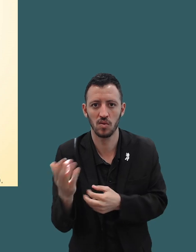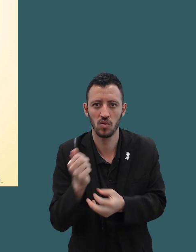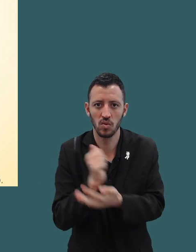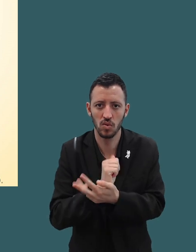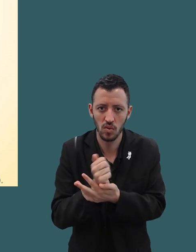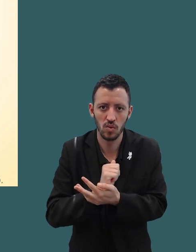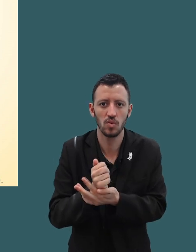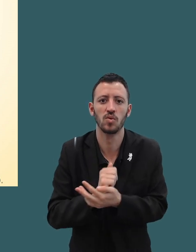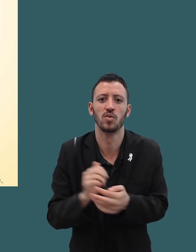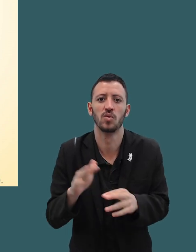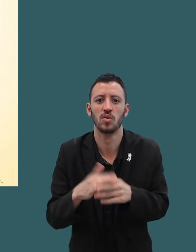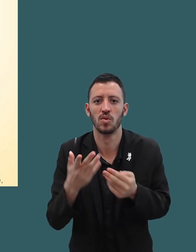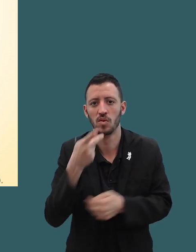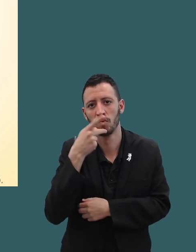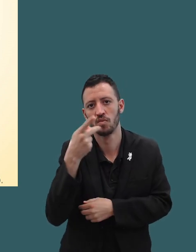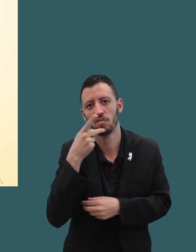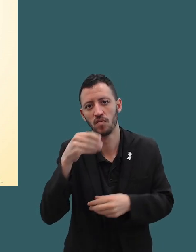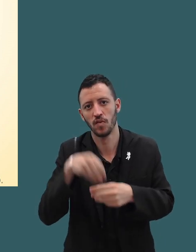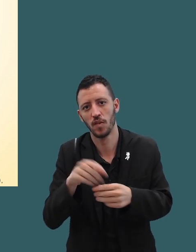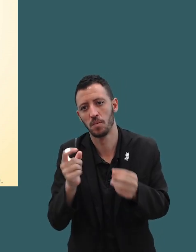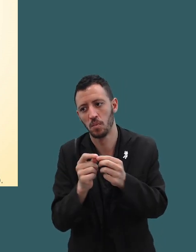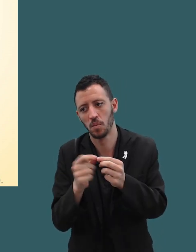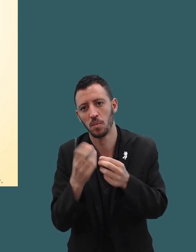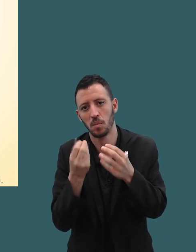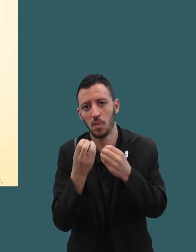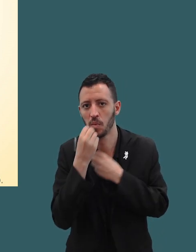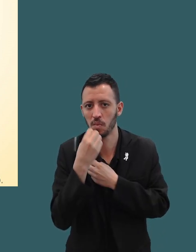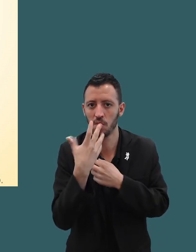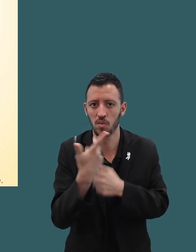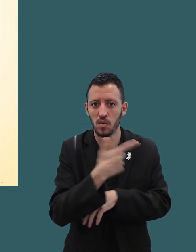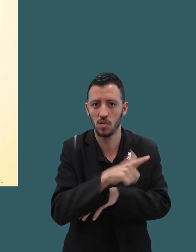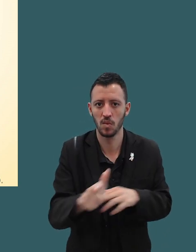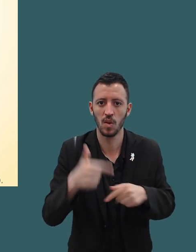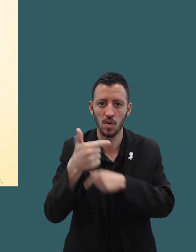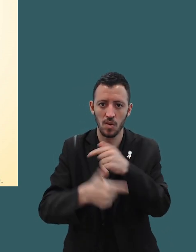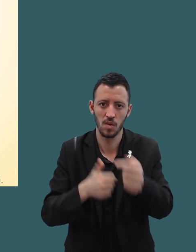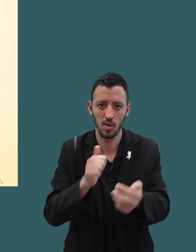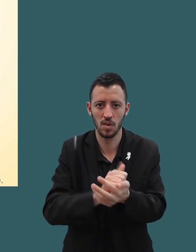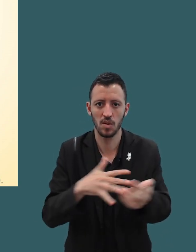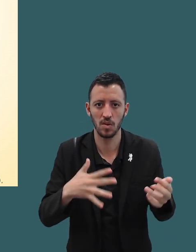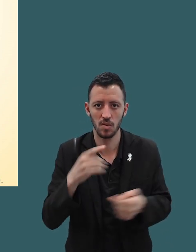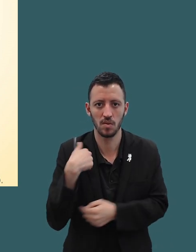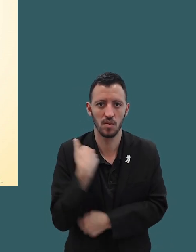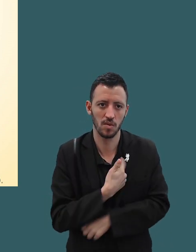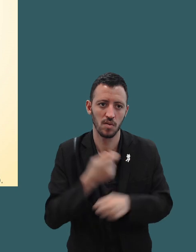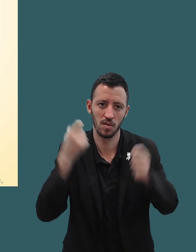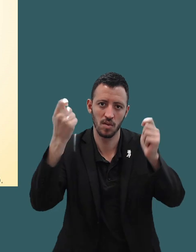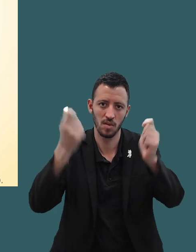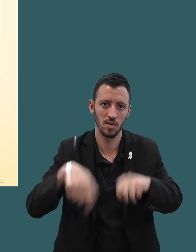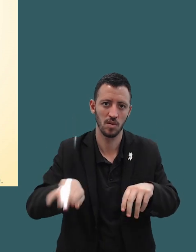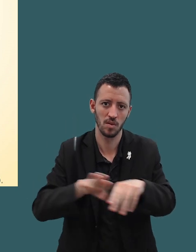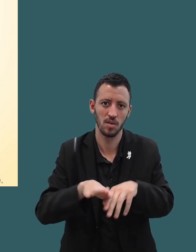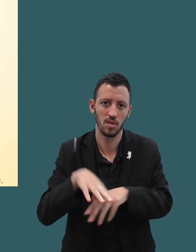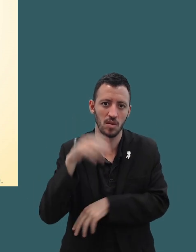jogos, né, como vocês fazem muito bem aqui, mas também outro tipo de atividades, para que a gente